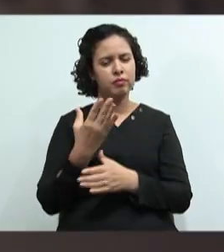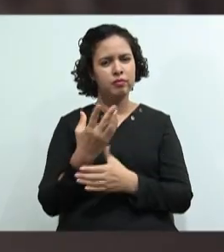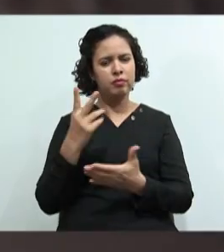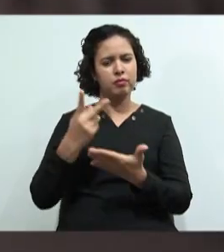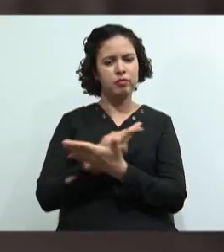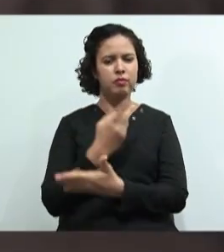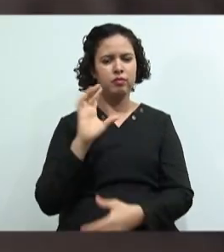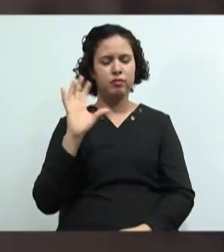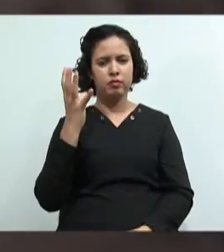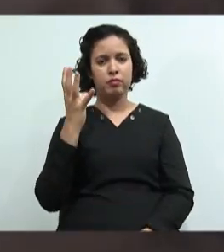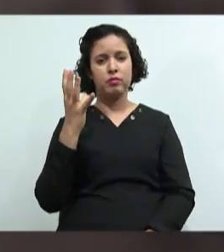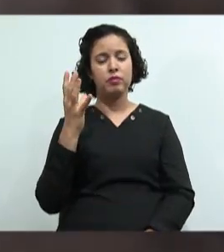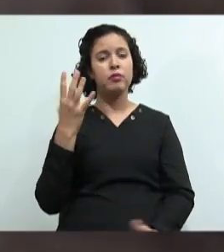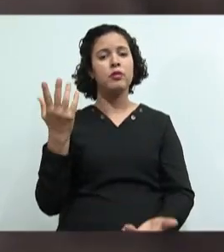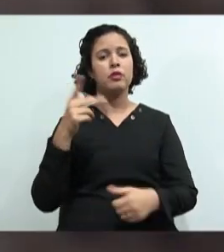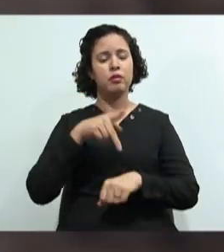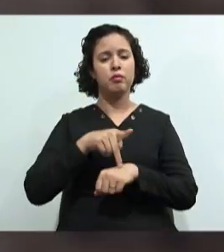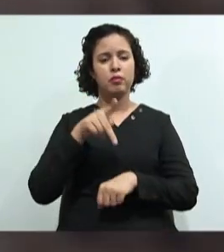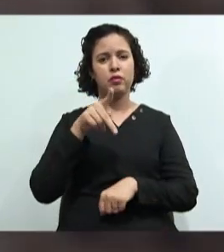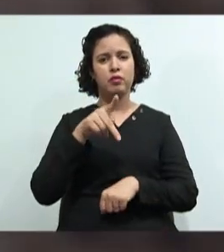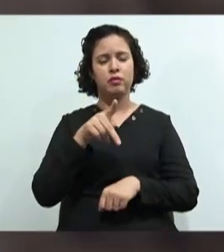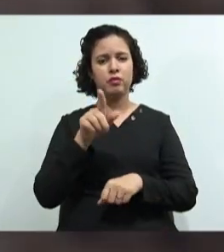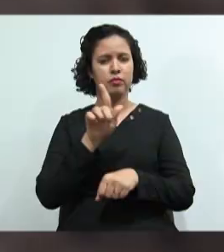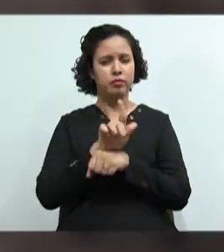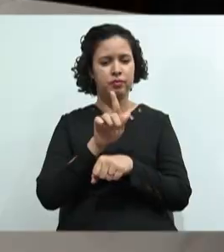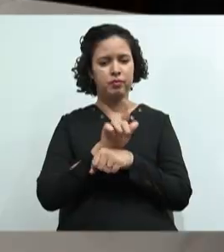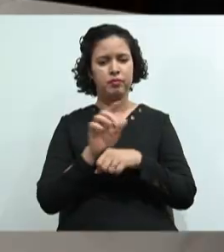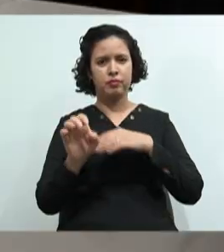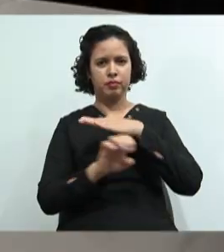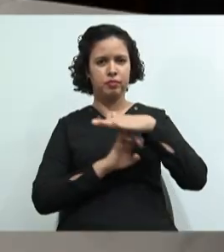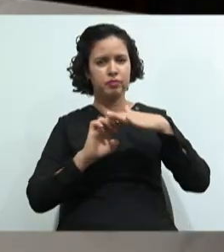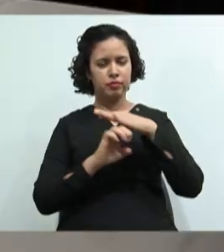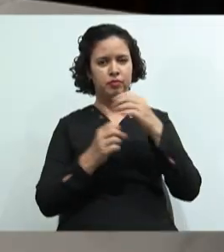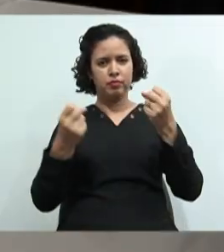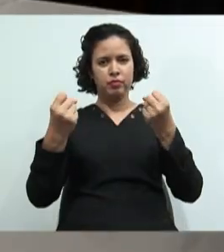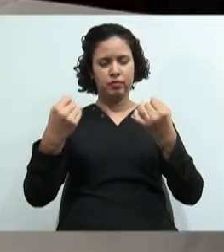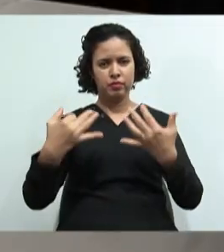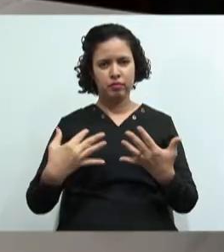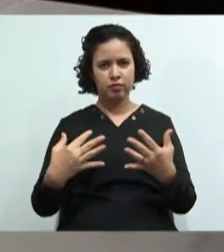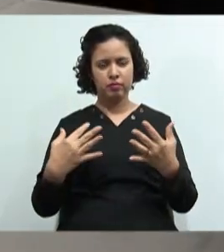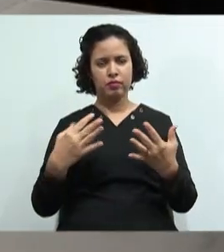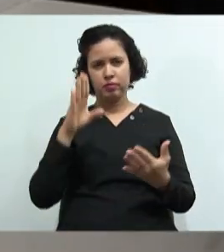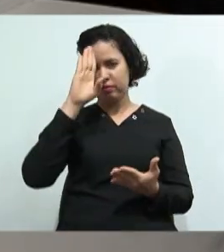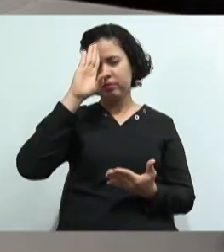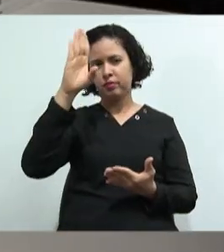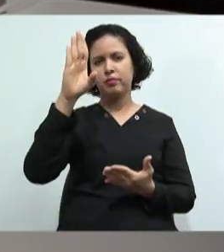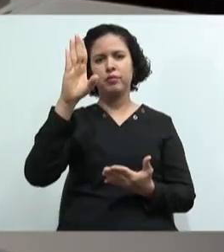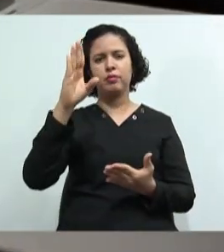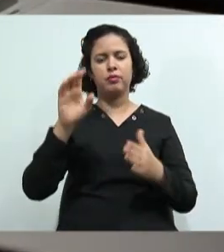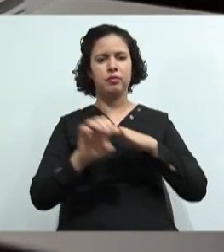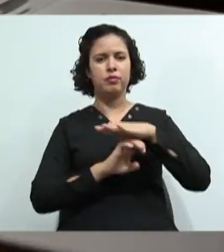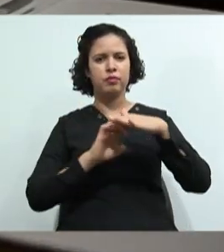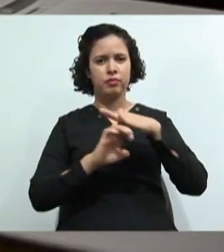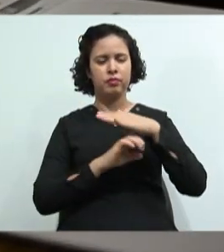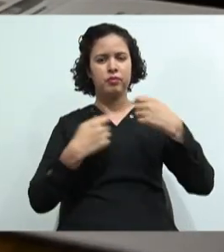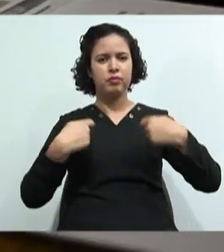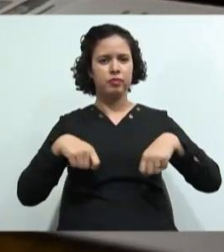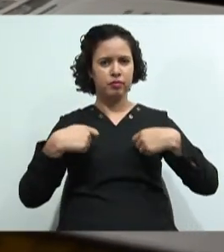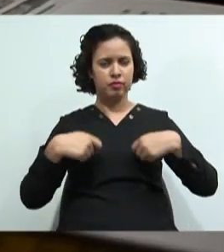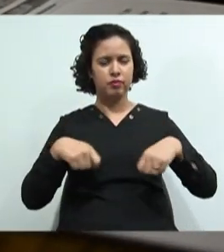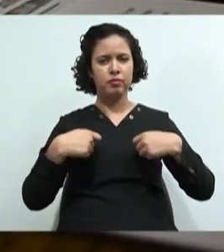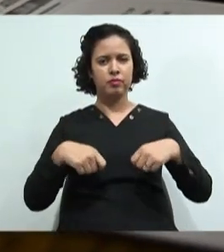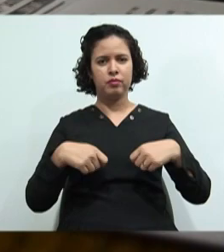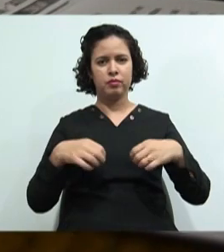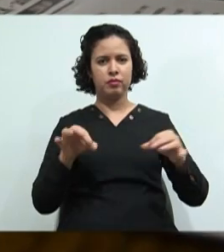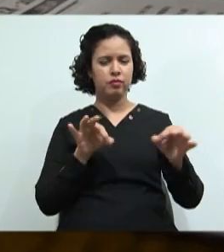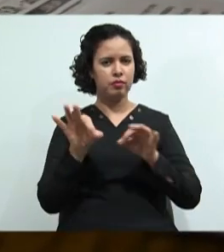A especialista em gestão de empresas, Roselane da Silva, aponta os principais pontos que as empresas devem levar em consideração ao